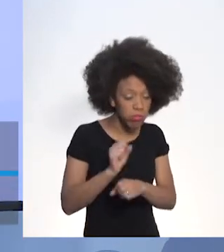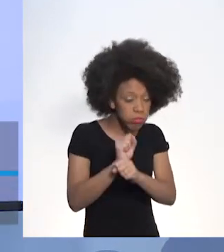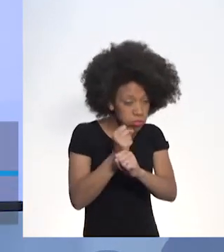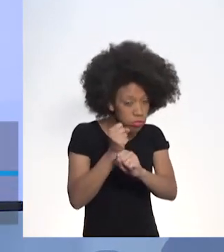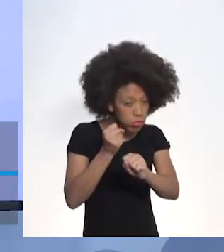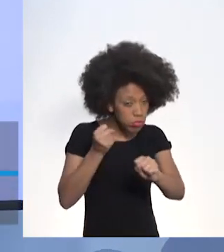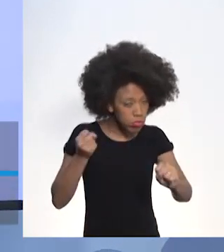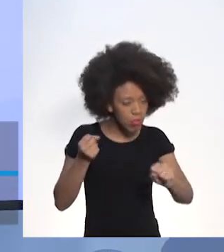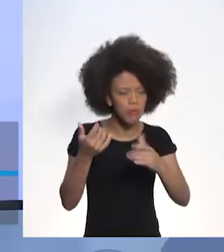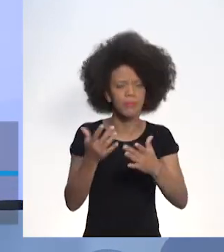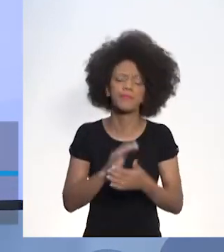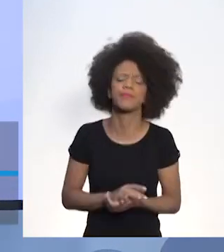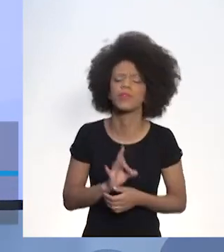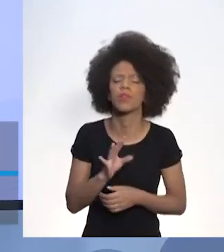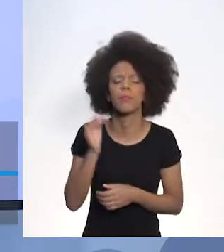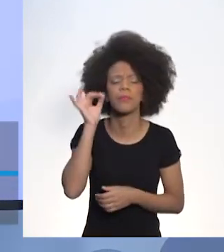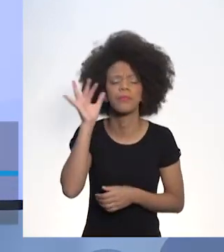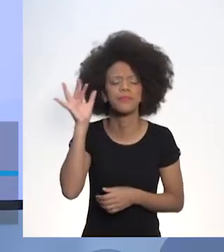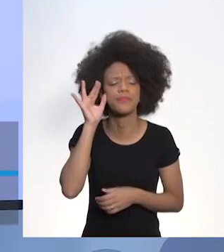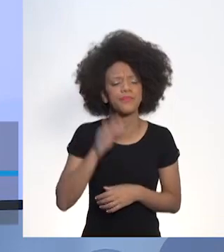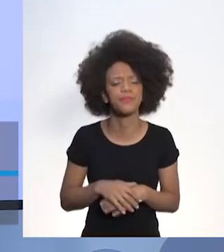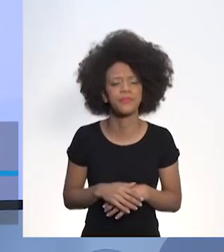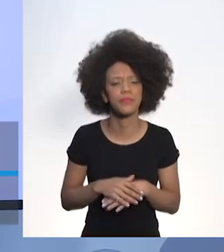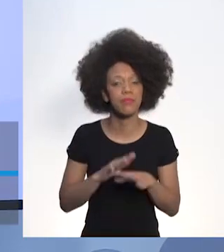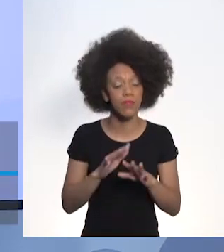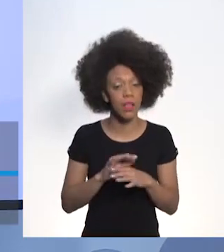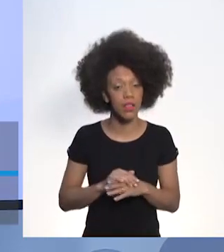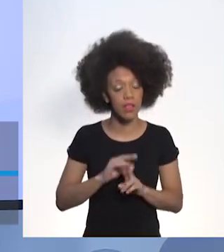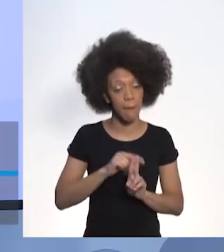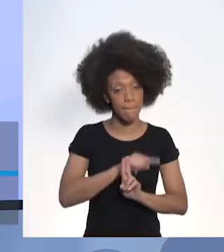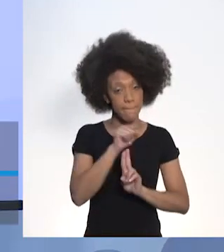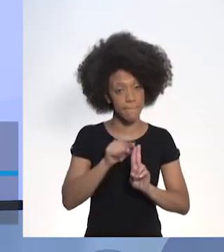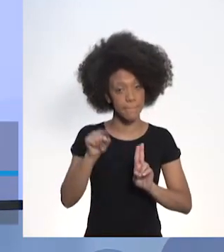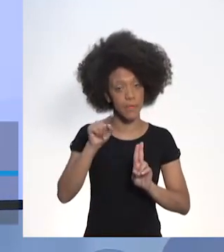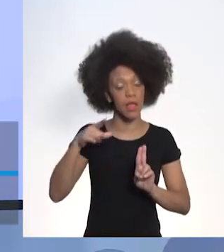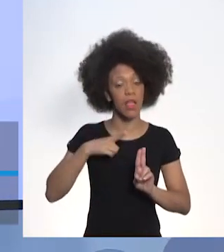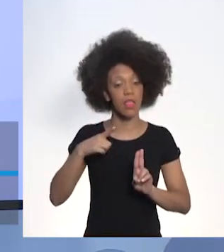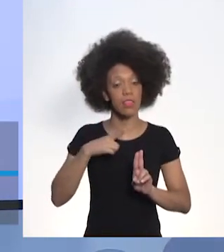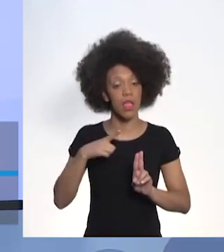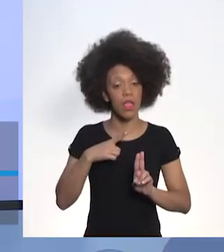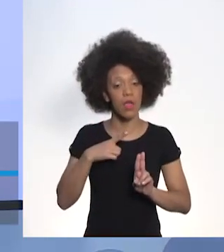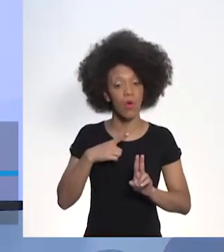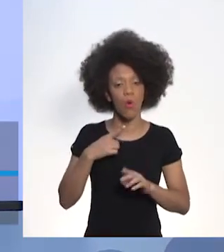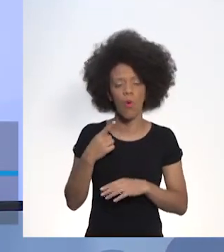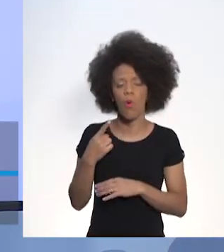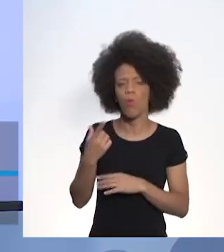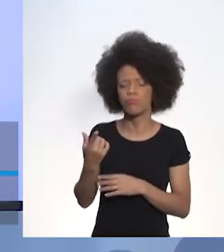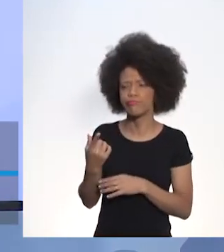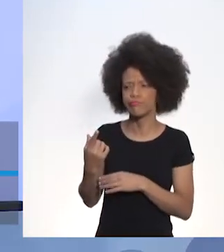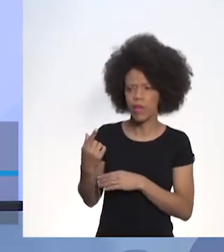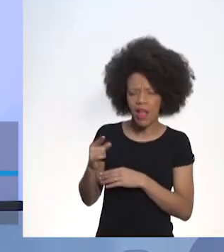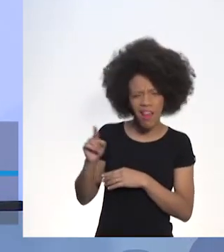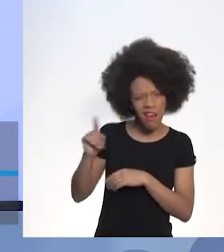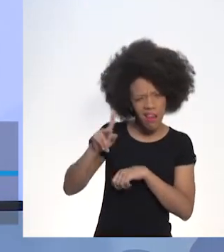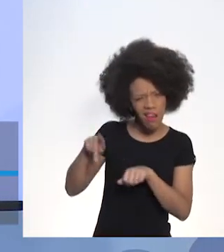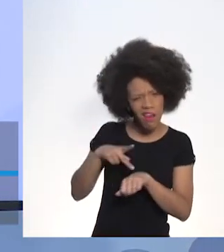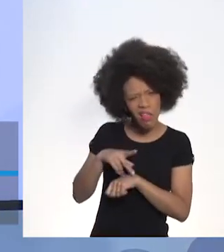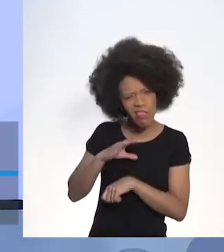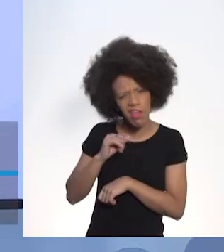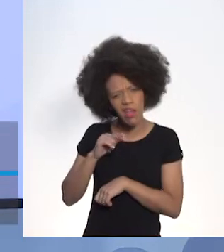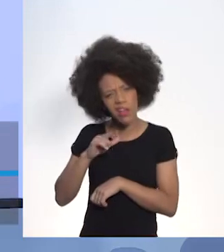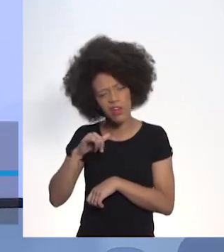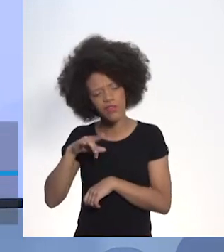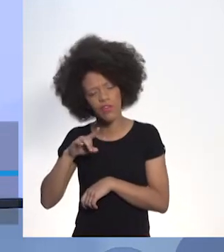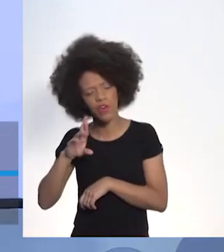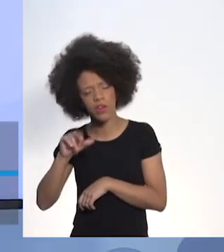interessante. Só para vocês terem uma ideia, esse número π, ele tem uma data no ano que é comemorado lá na Califórnia, né? E no dia